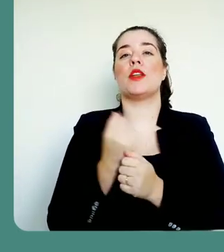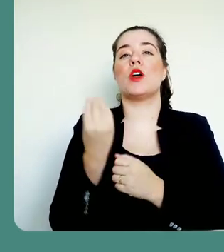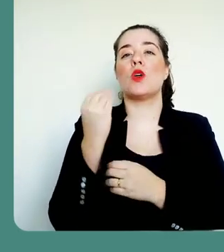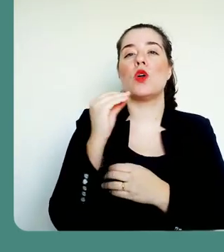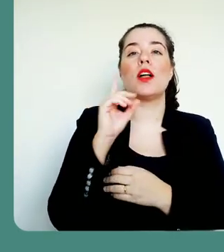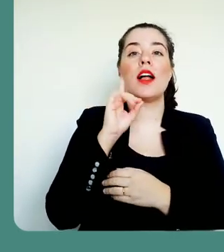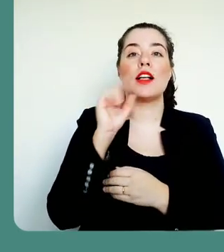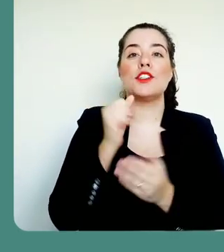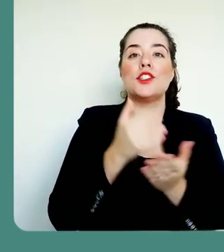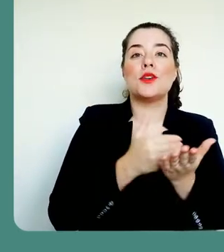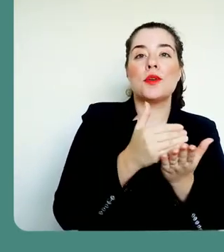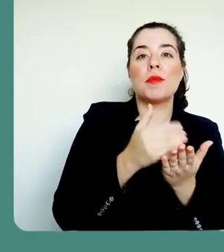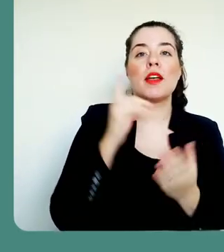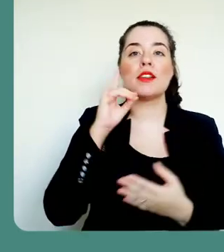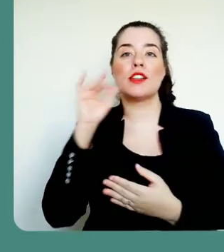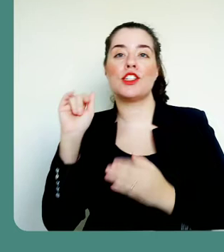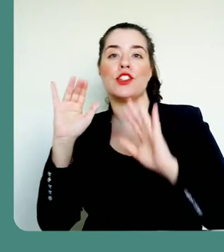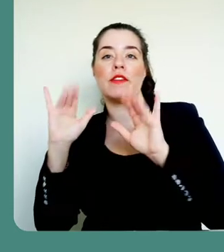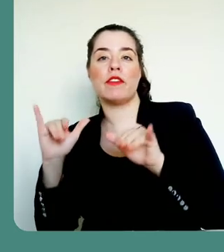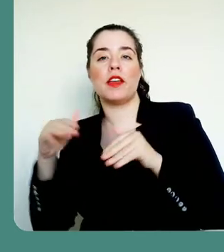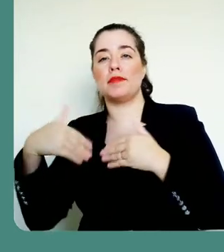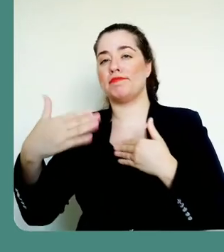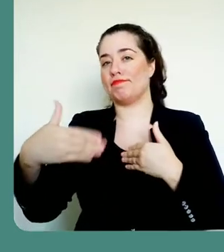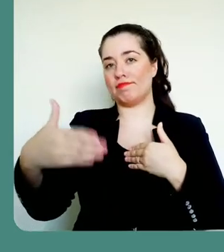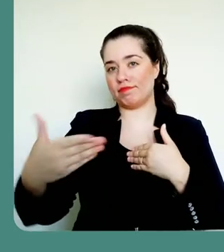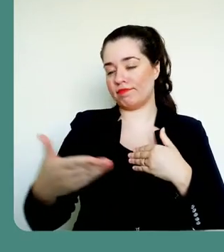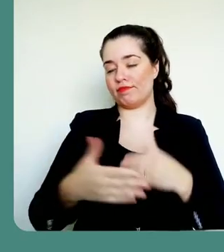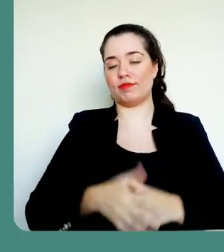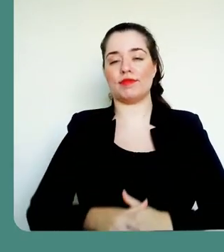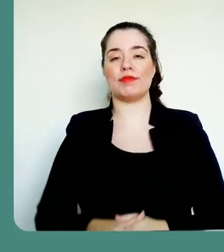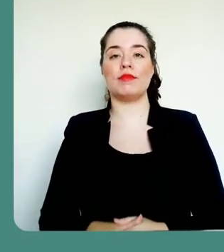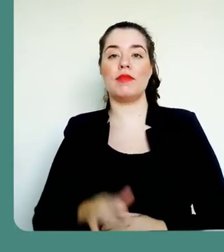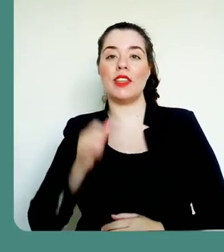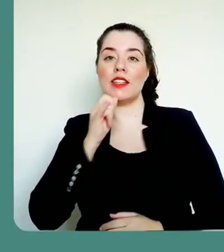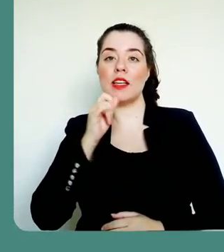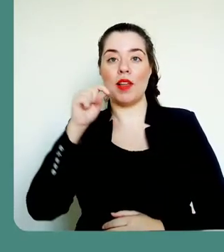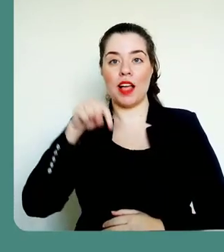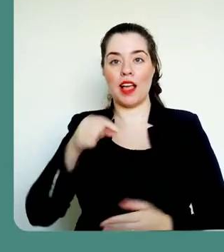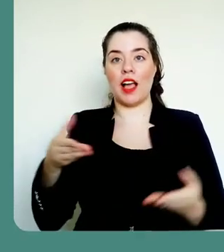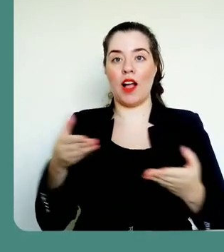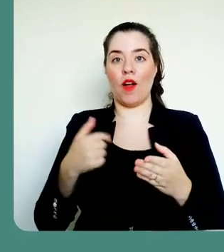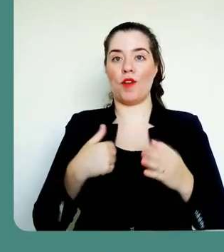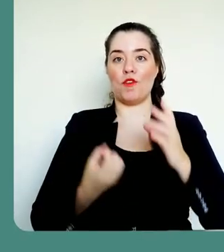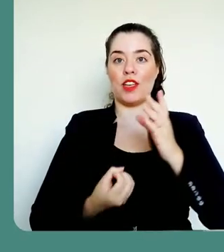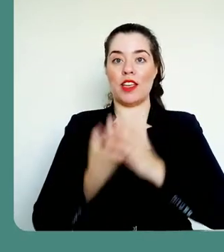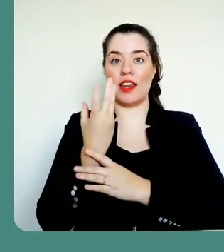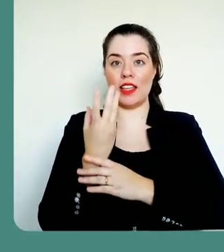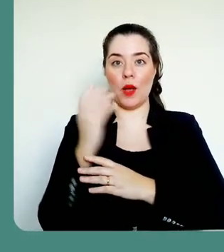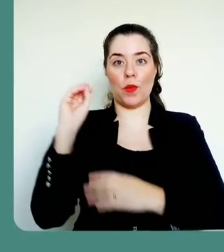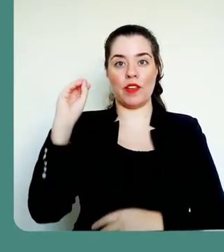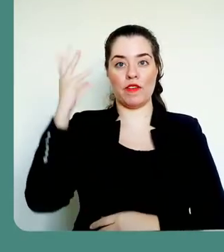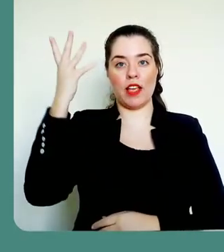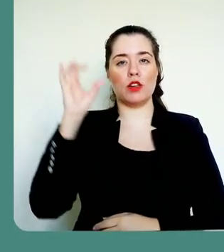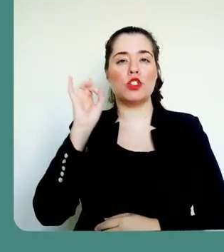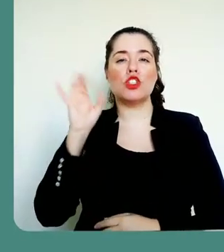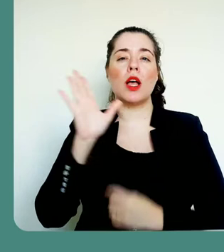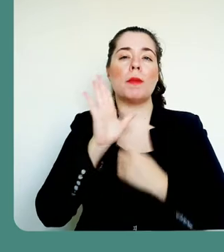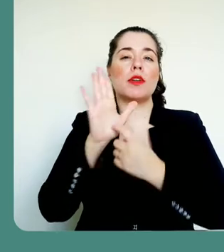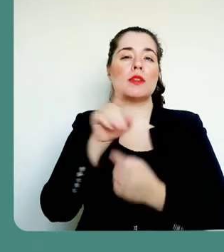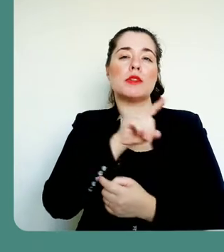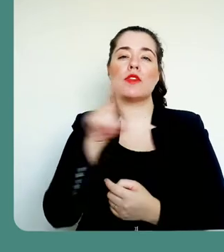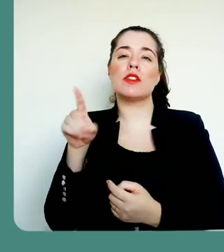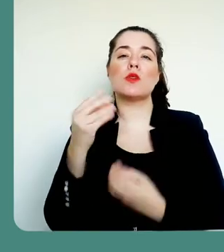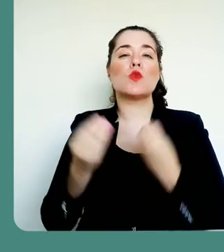a data de início, a data de fim e assim por diante. Então, aqui eu vou criar um evento só para demonstrar para vocês como